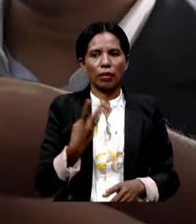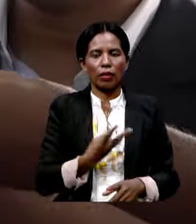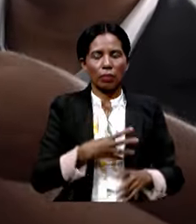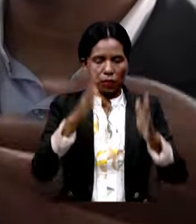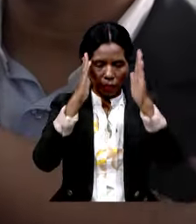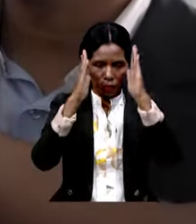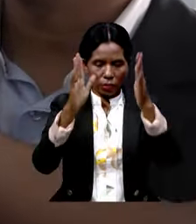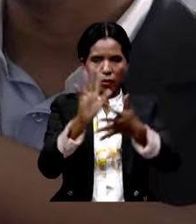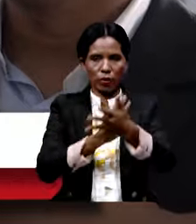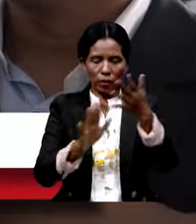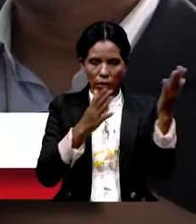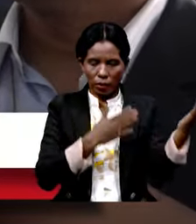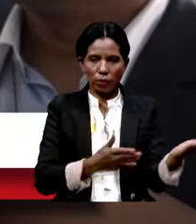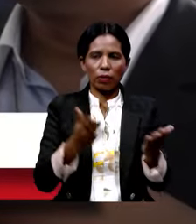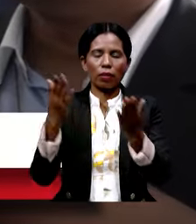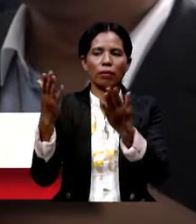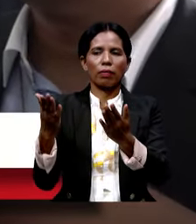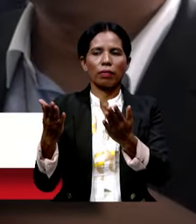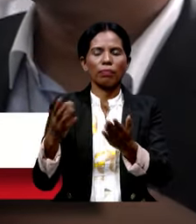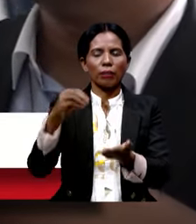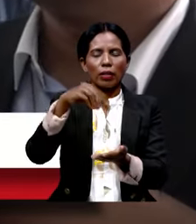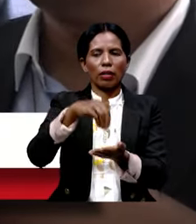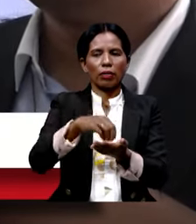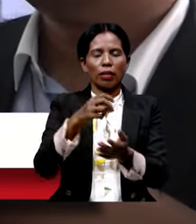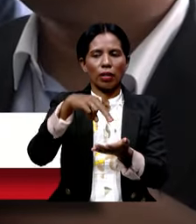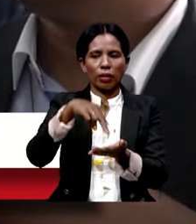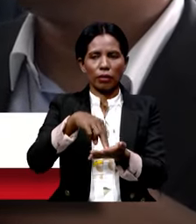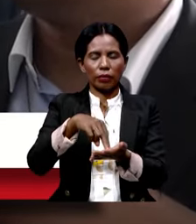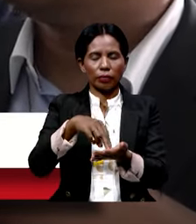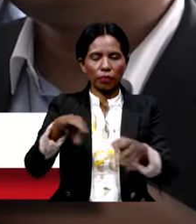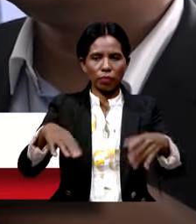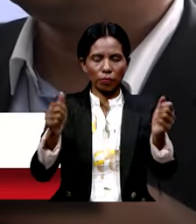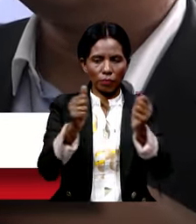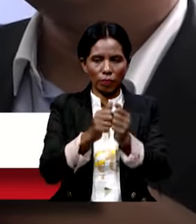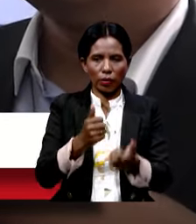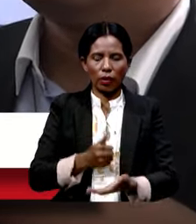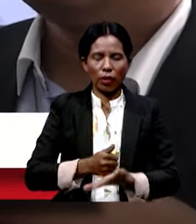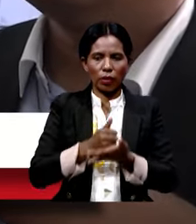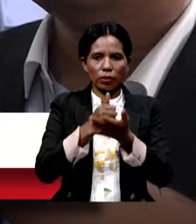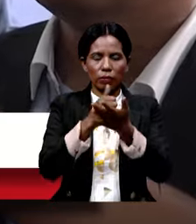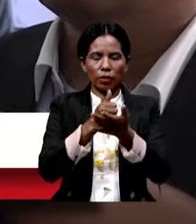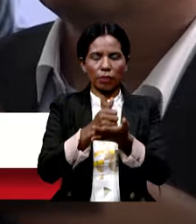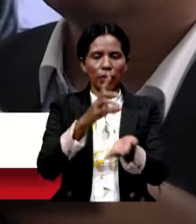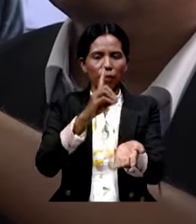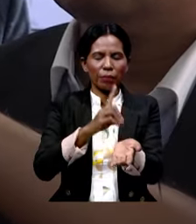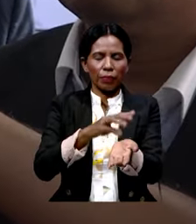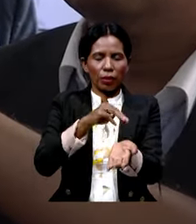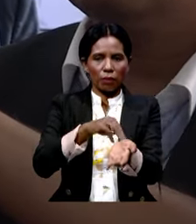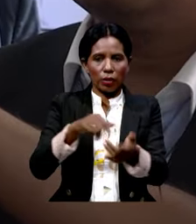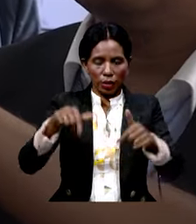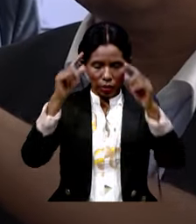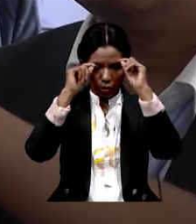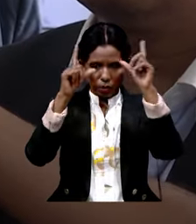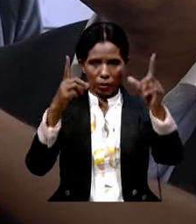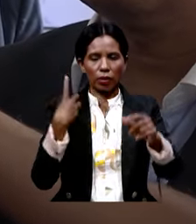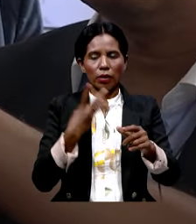to bring uplift and create good healthcare personnels in the country in Timor, as well